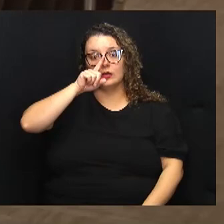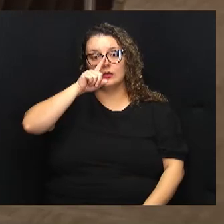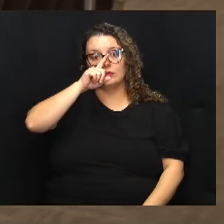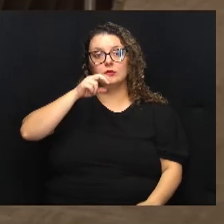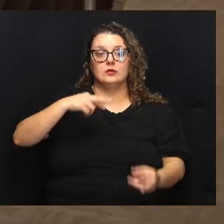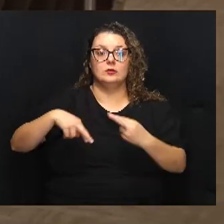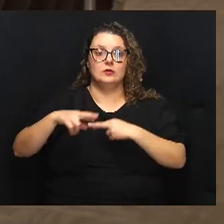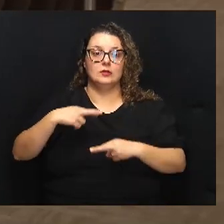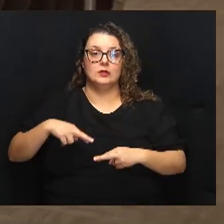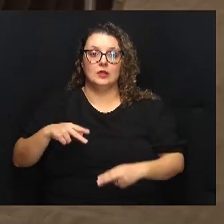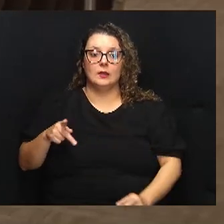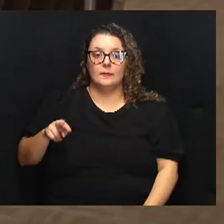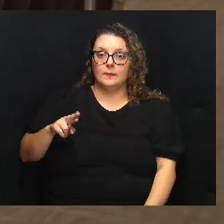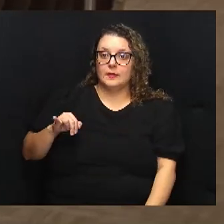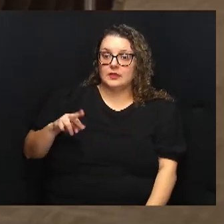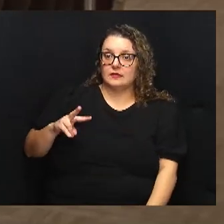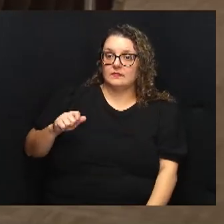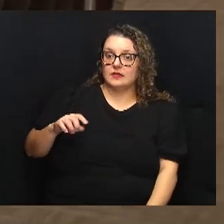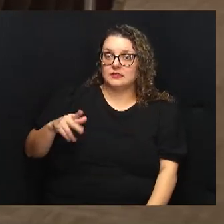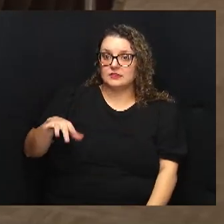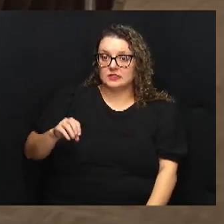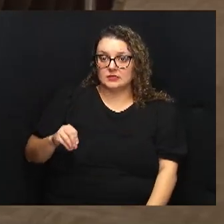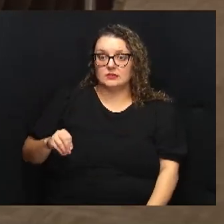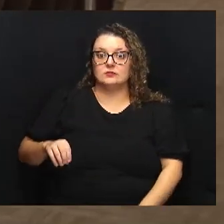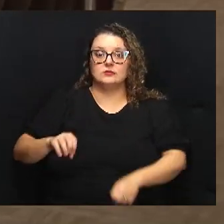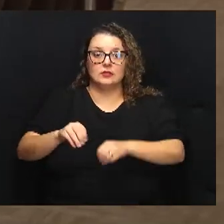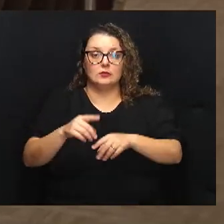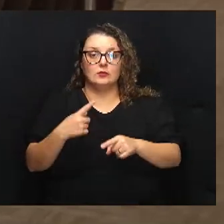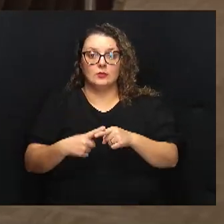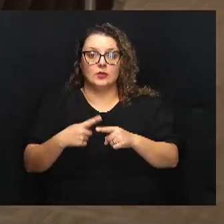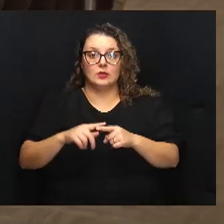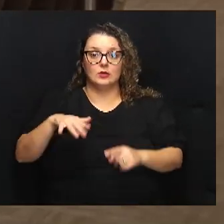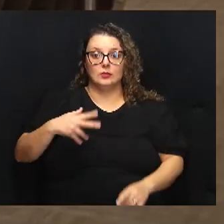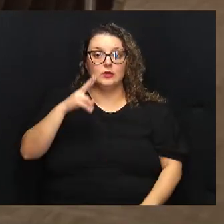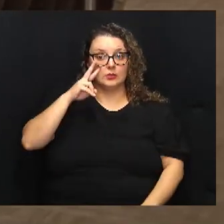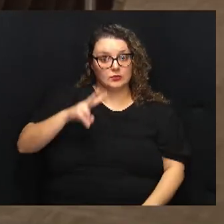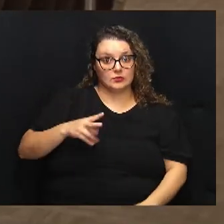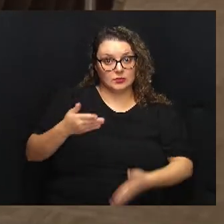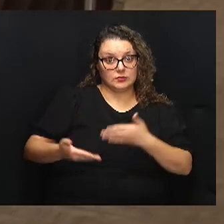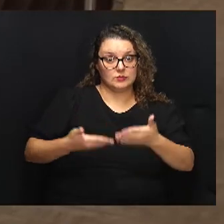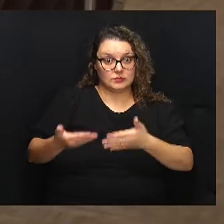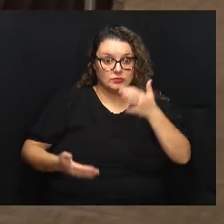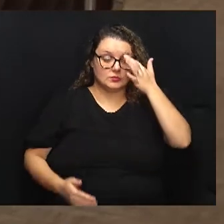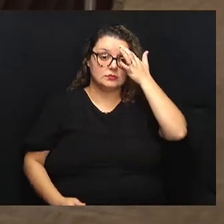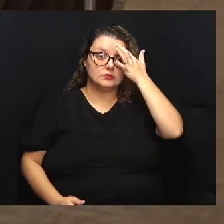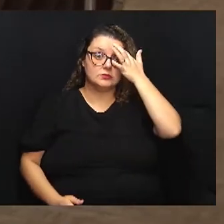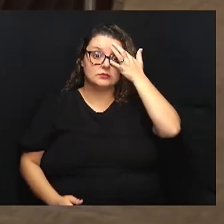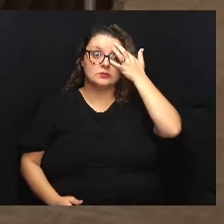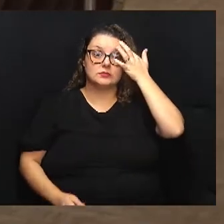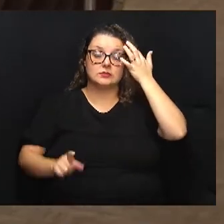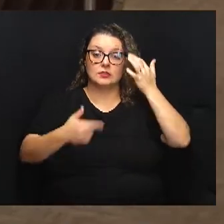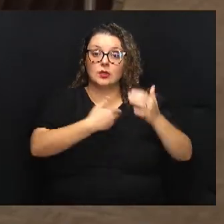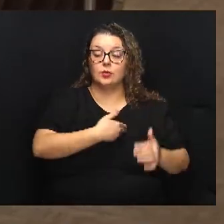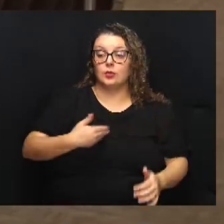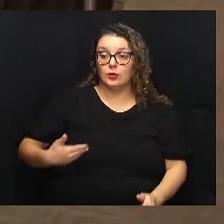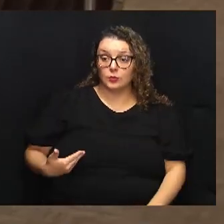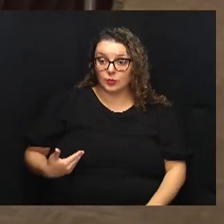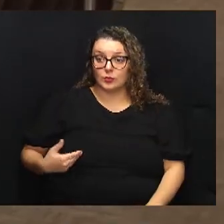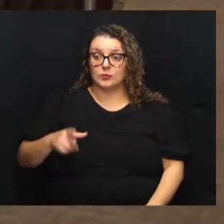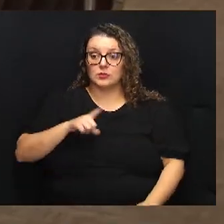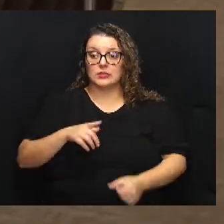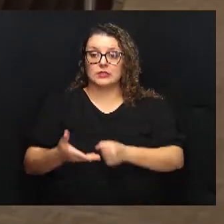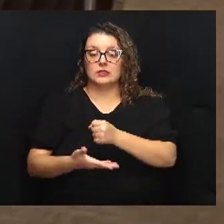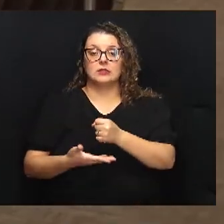à privatização da educação, porque quando a gente vê um serviço que tem que ser público, que tem na sua